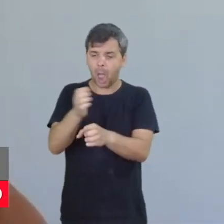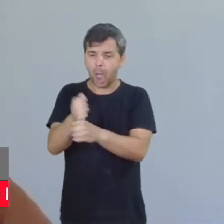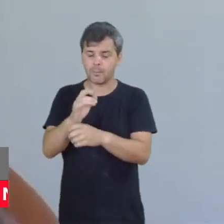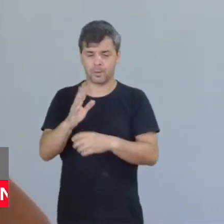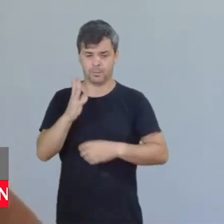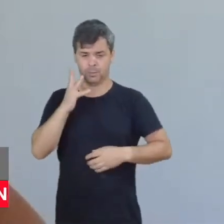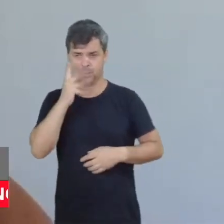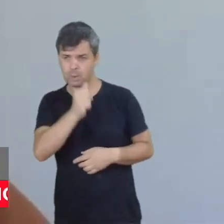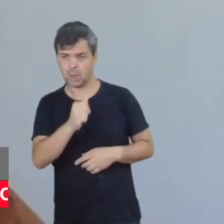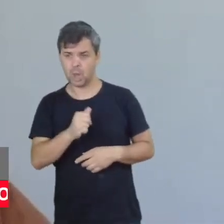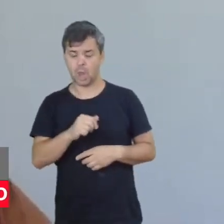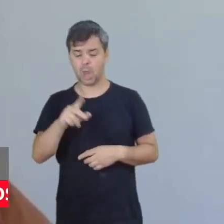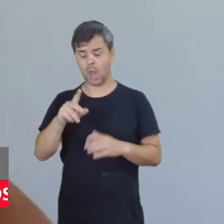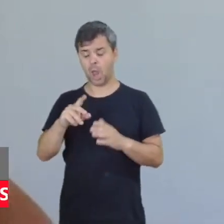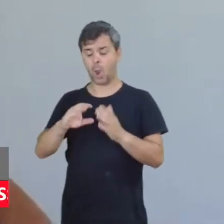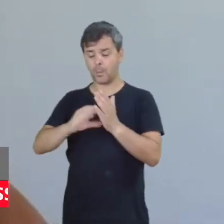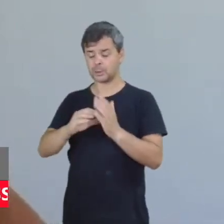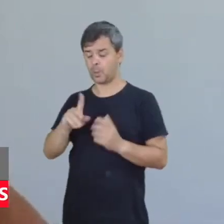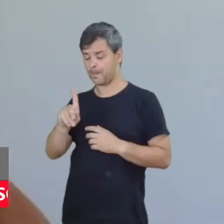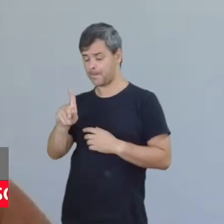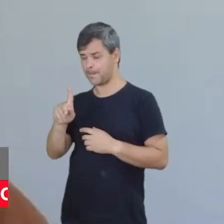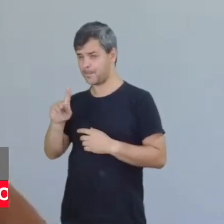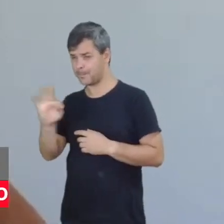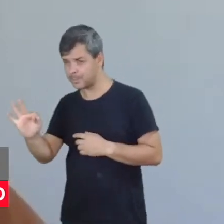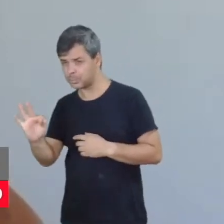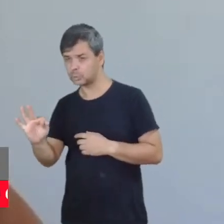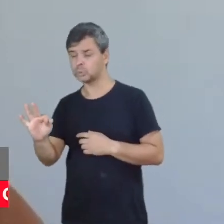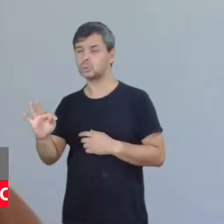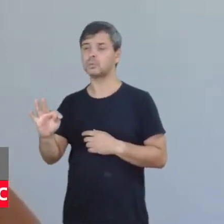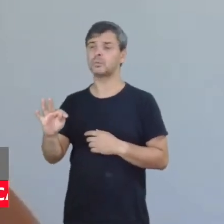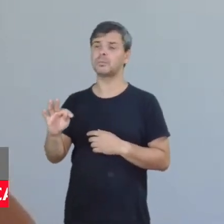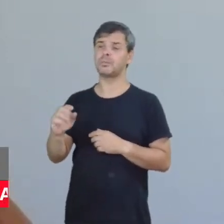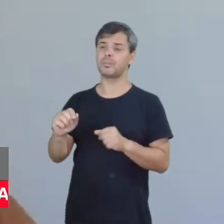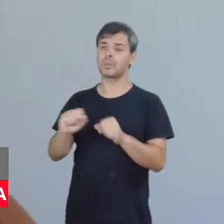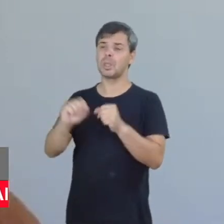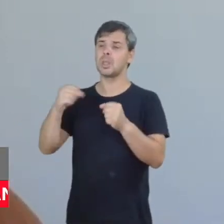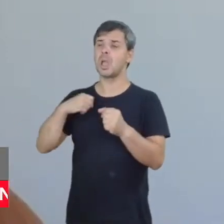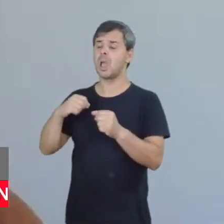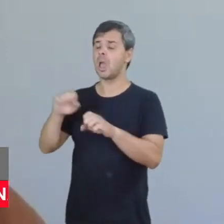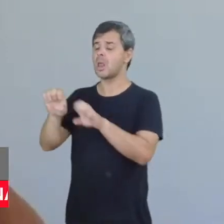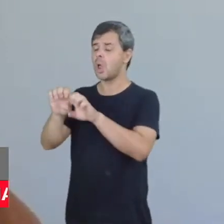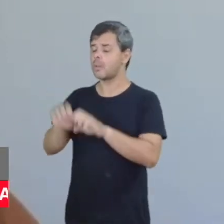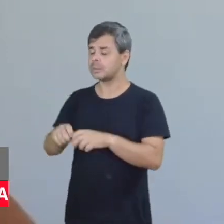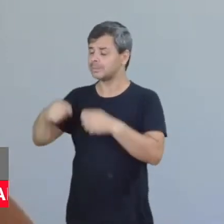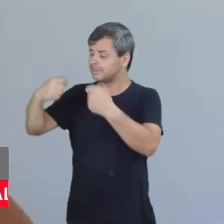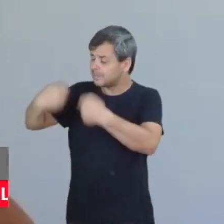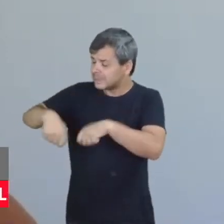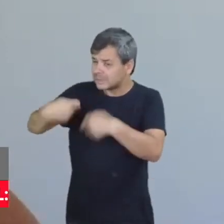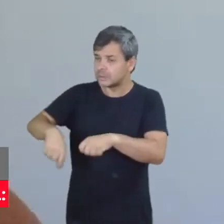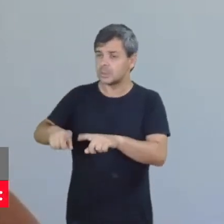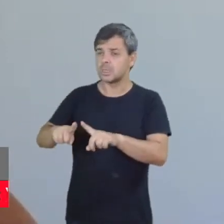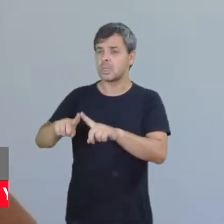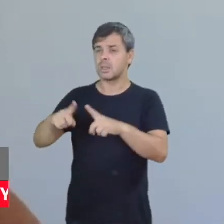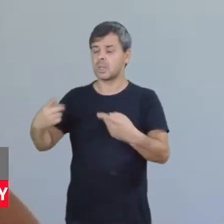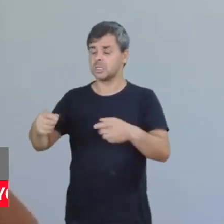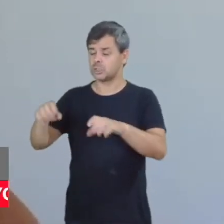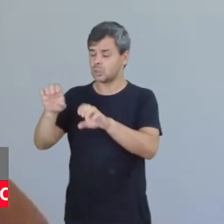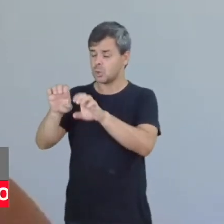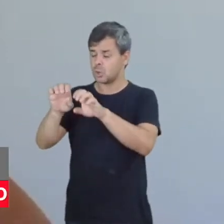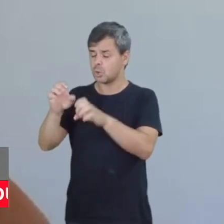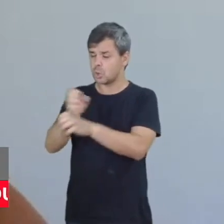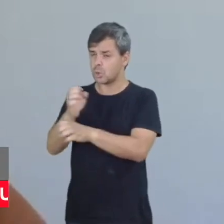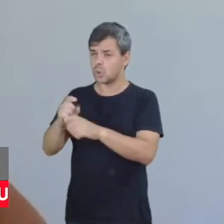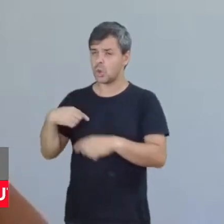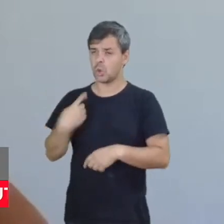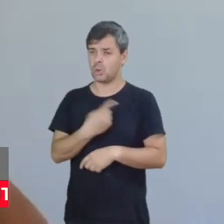bonita. O PT vai apresentar o projeto de infraestrutura das obras necessárias, das obras que são importantes